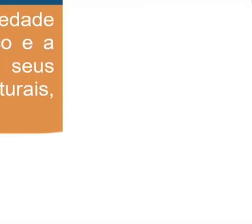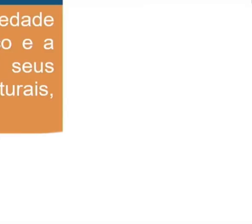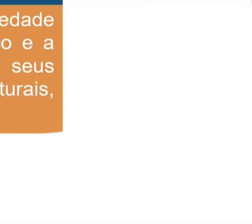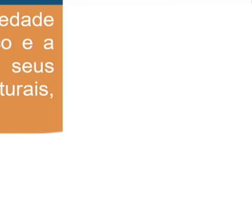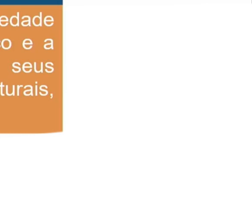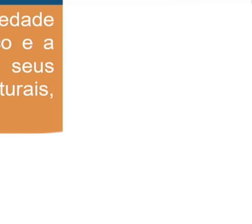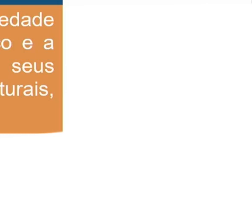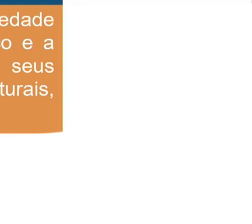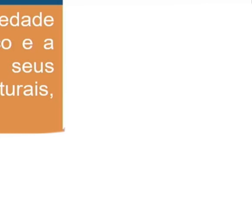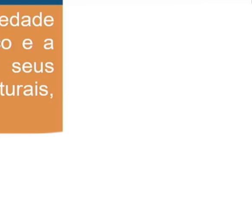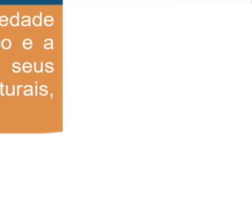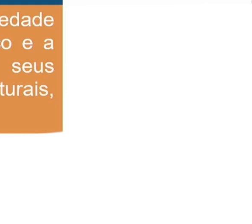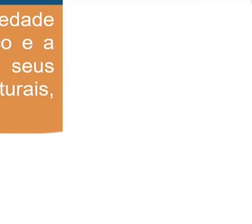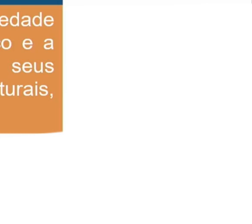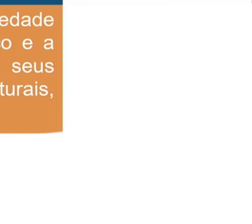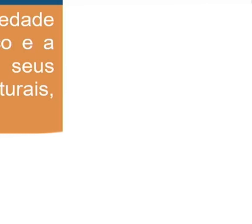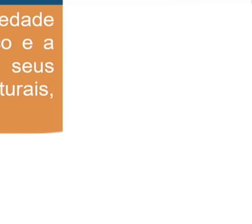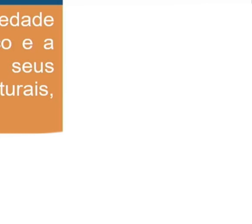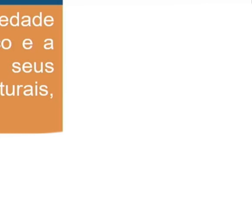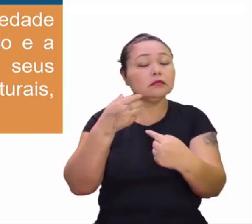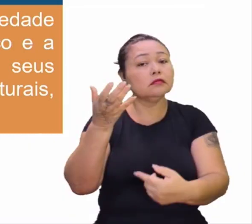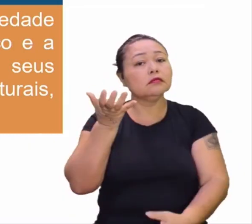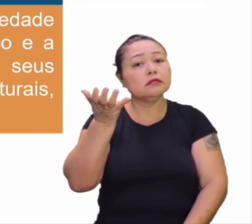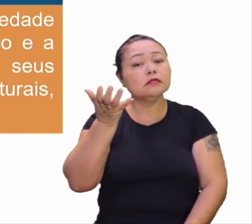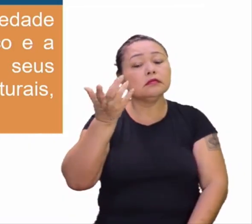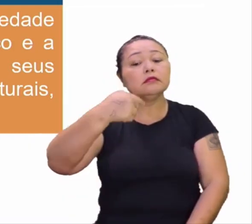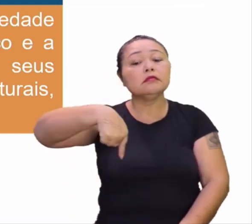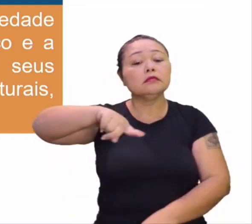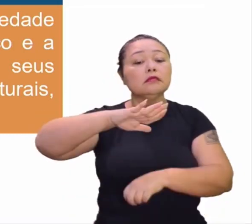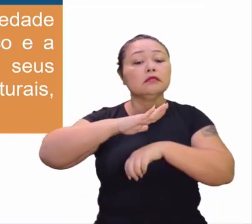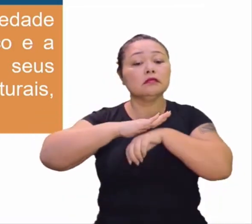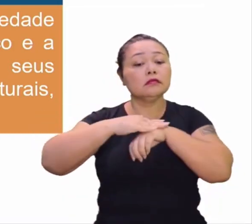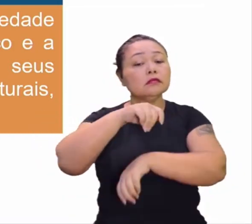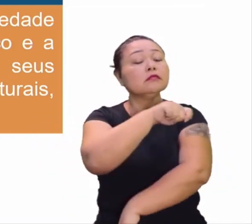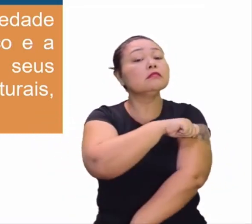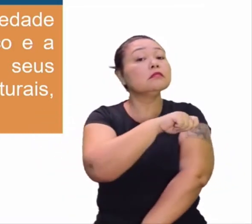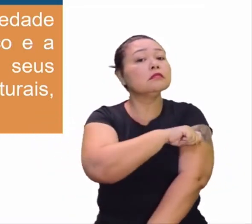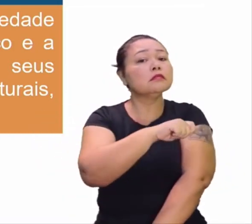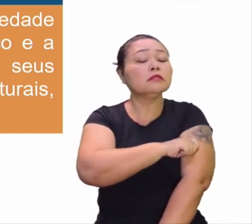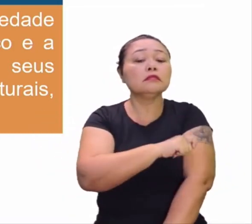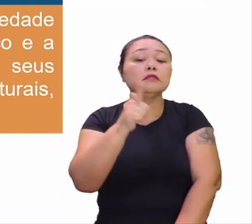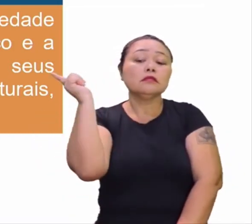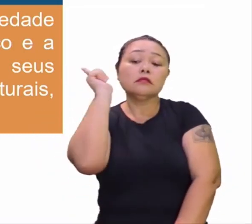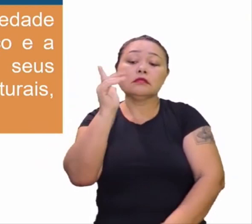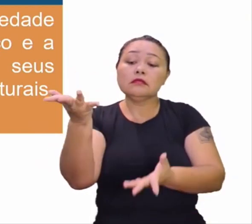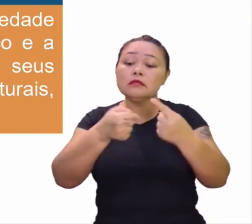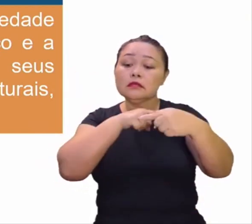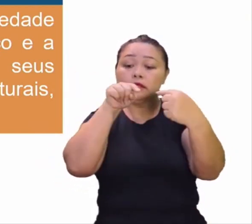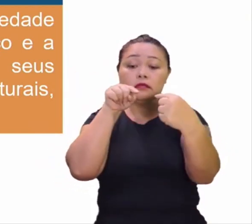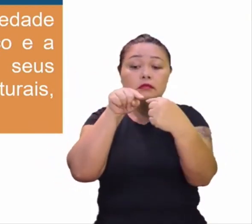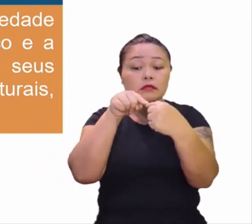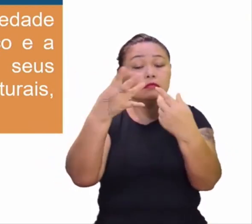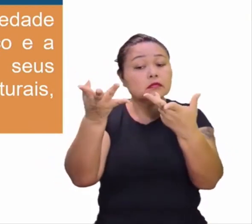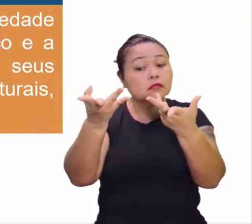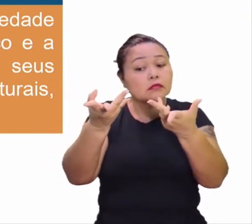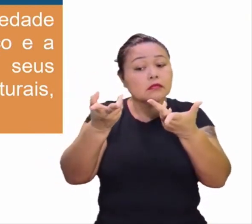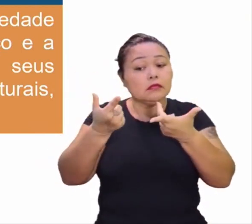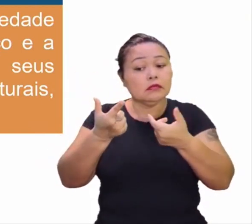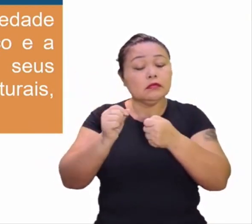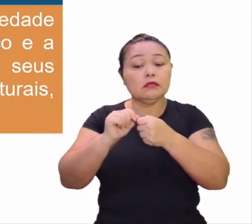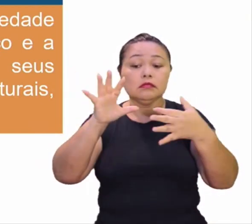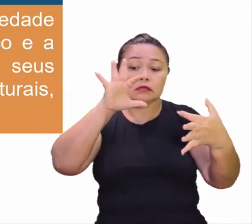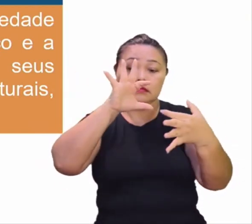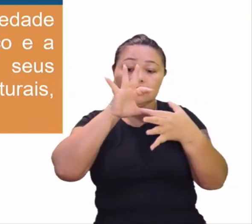só, competências. A gente sempre quer que os nossos queridos alunos adquiram competências e habilidades. não é isso? Exatamente.